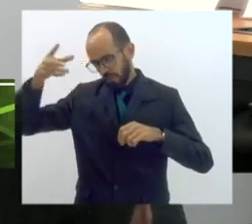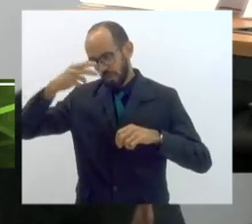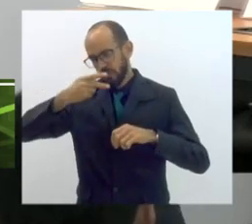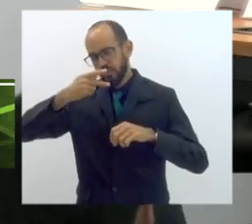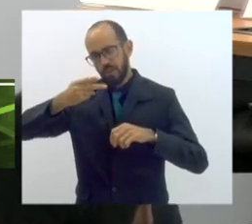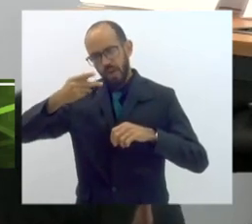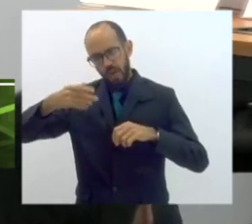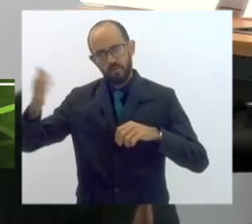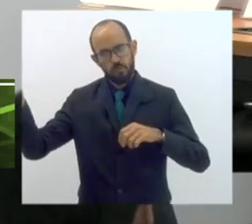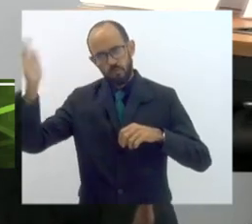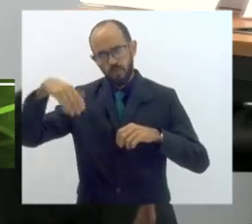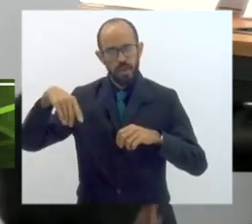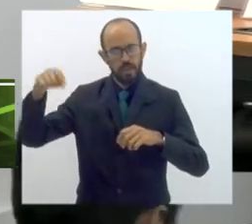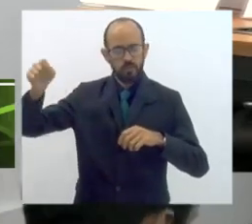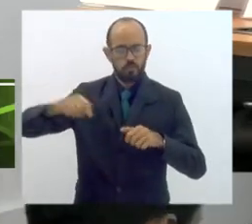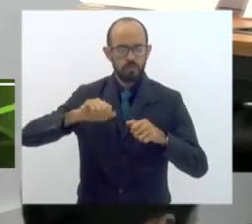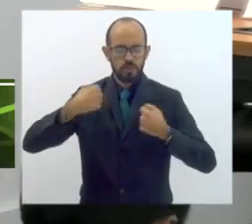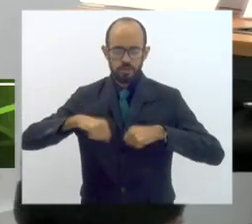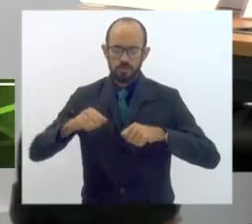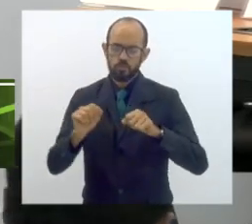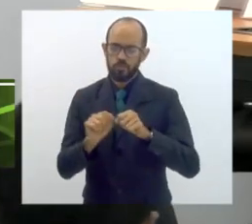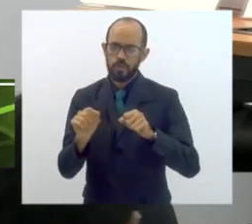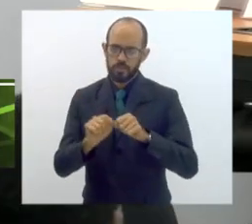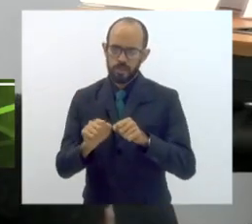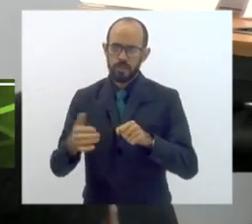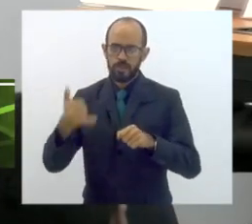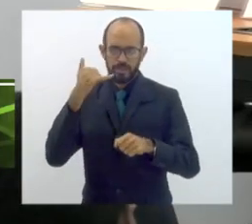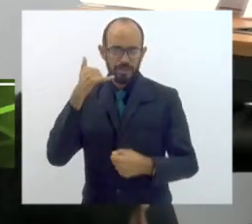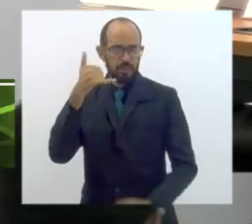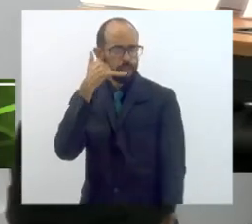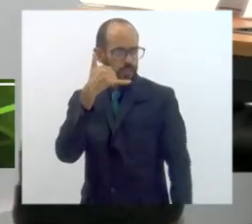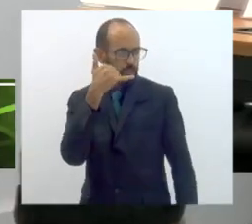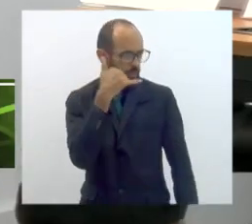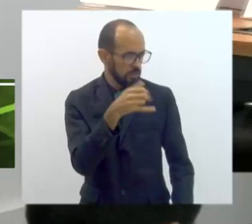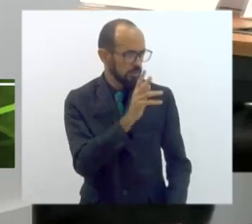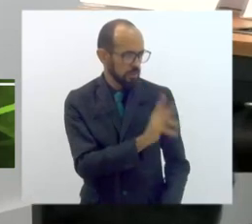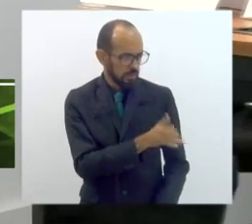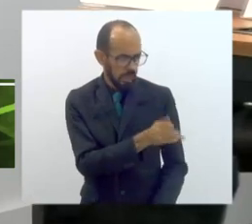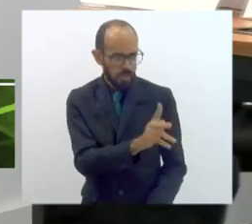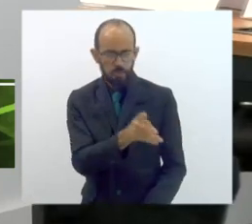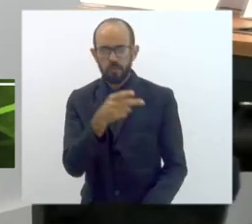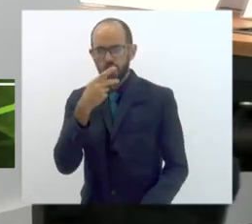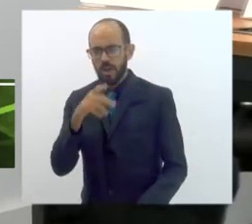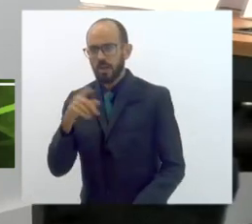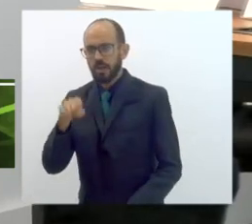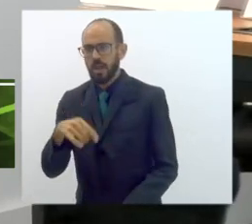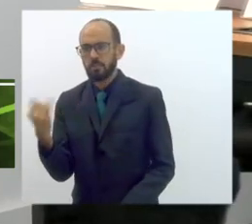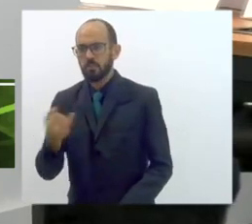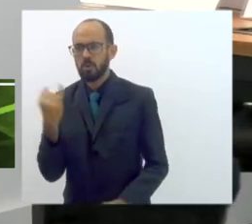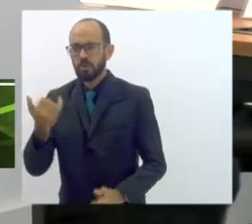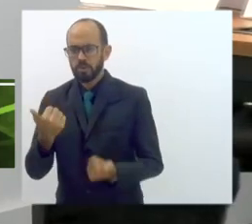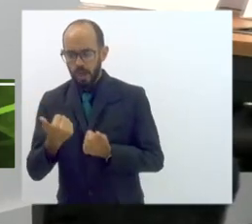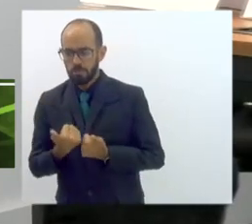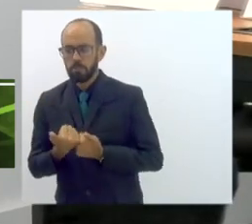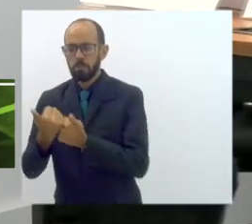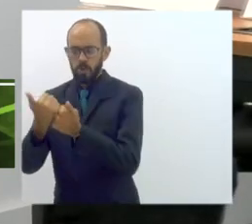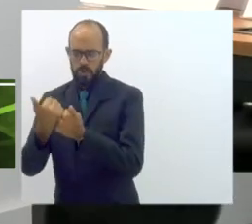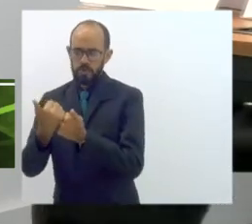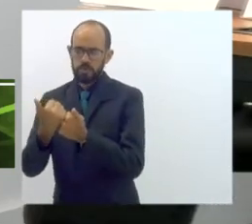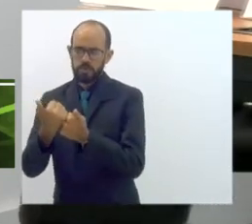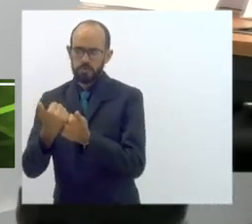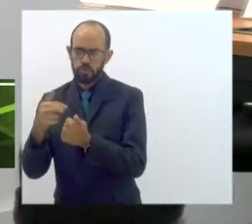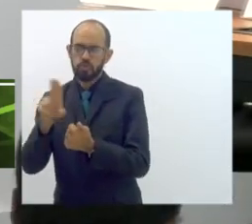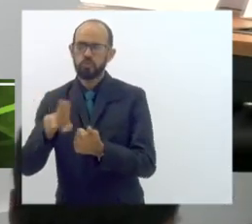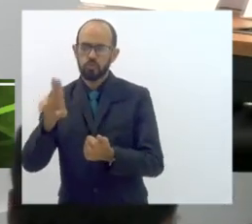falar vai, porque falar vamos fazer, ele liga para todos, sempre fala da importância, apoia, utilizamos o serviço